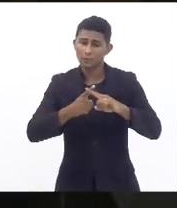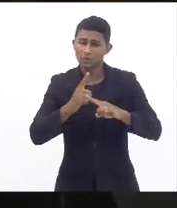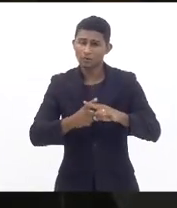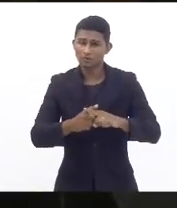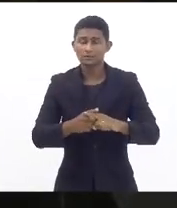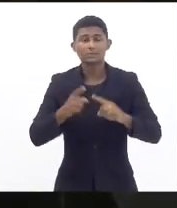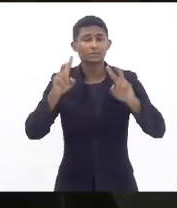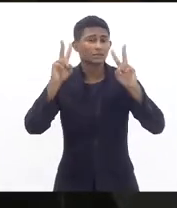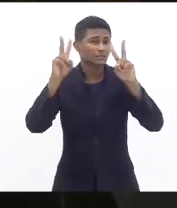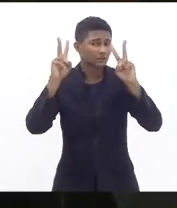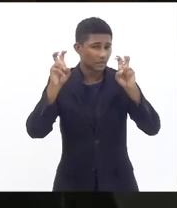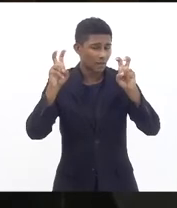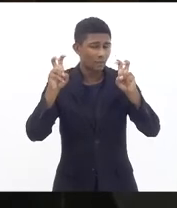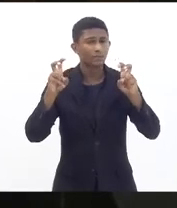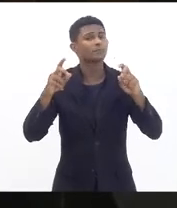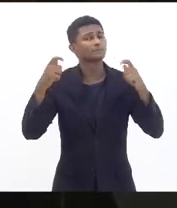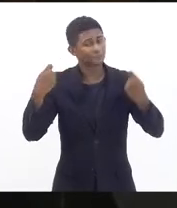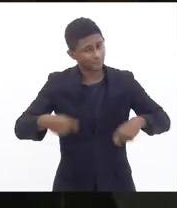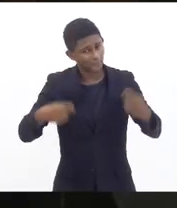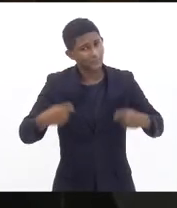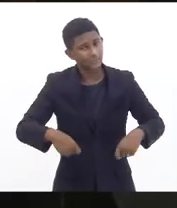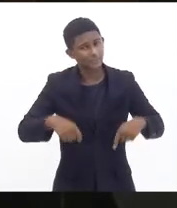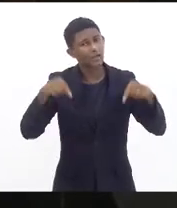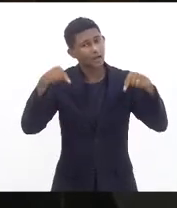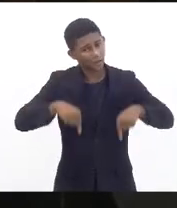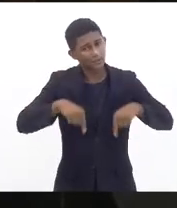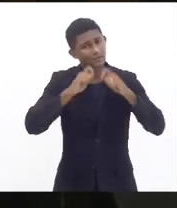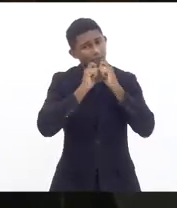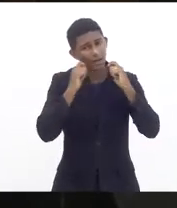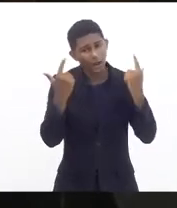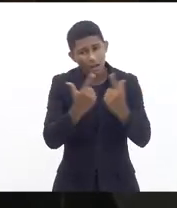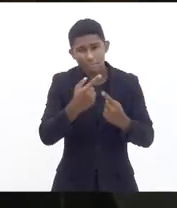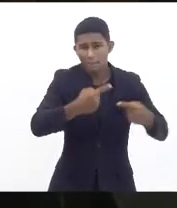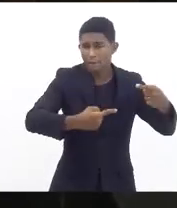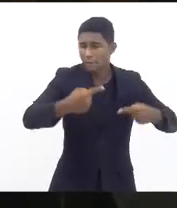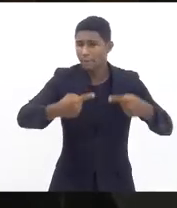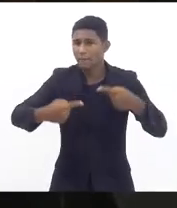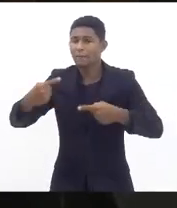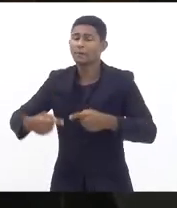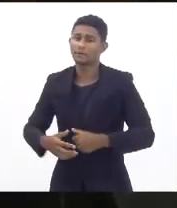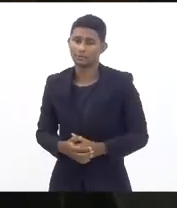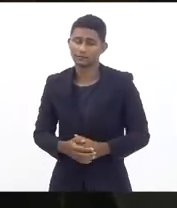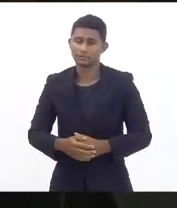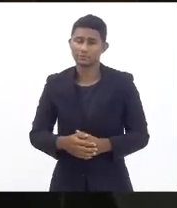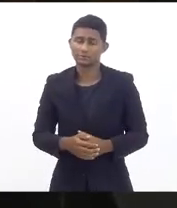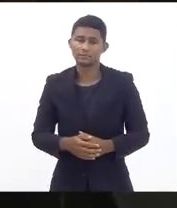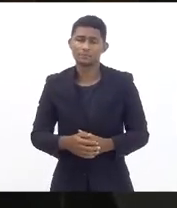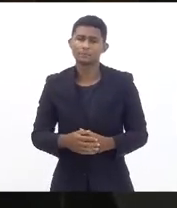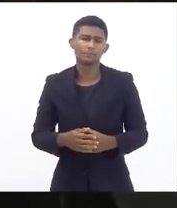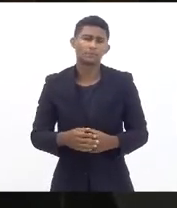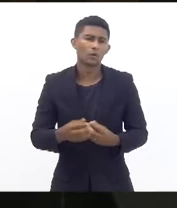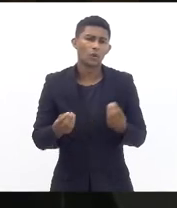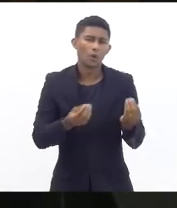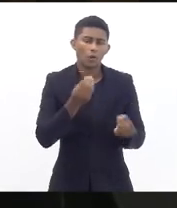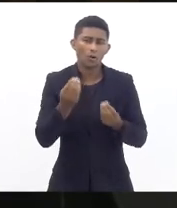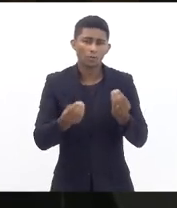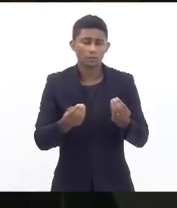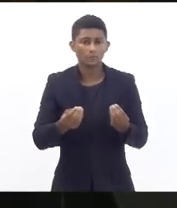esse tema tomasse conta do parlamento, quer seja sob a visão de que